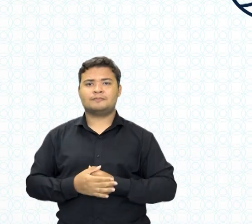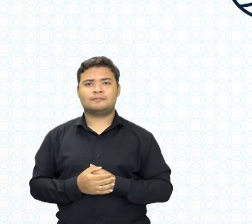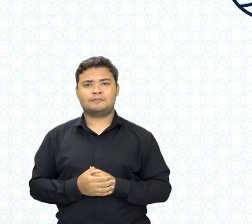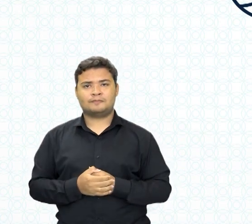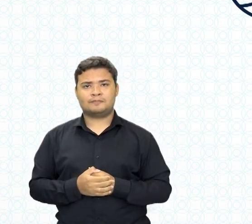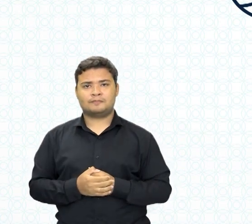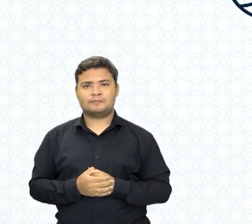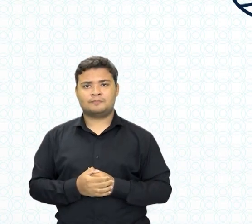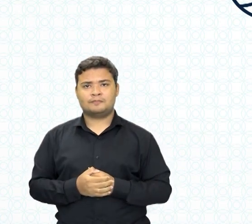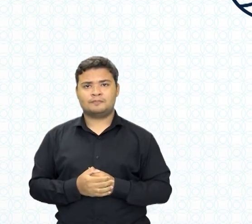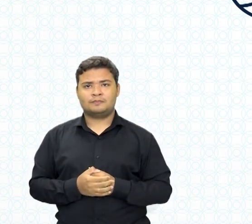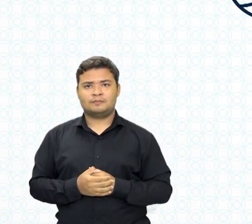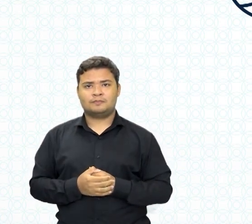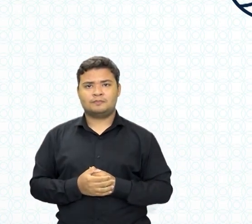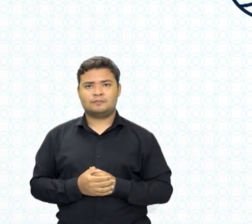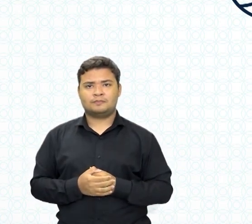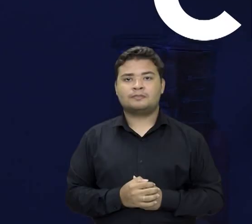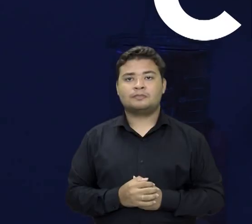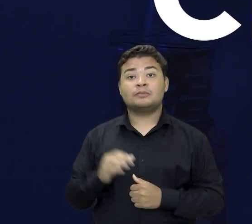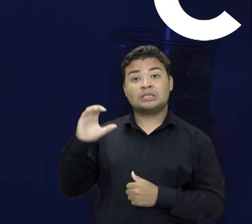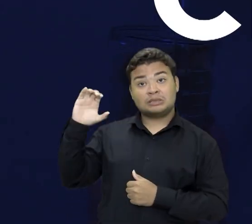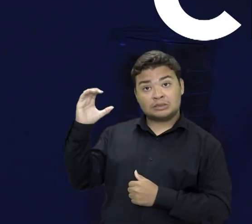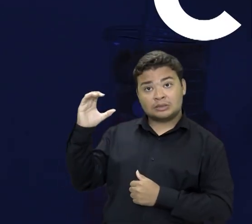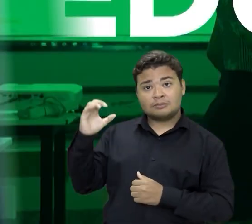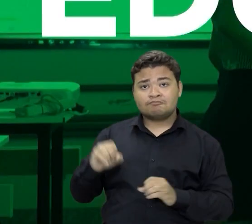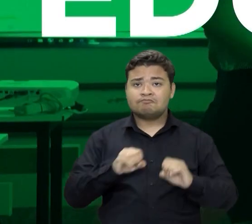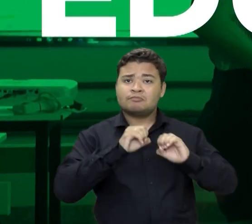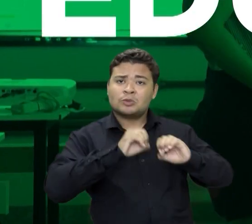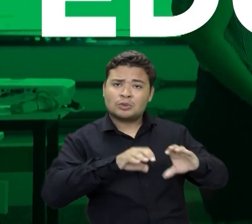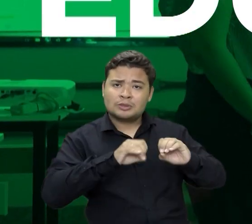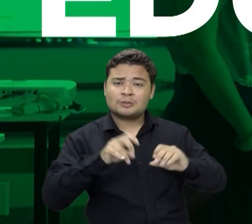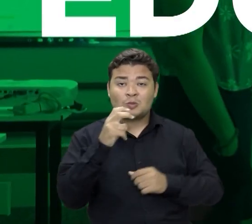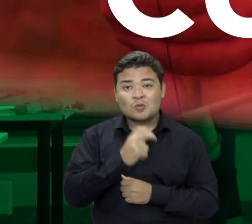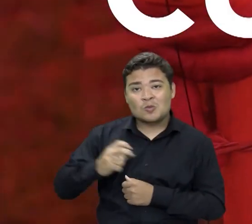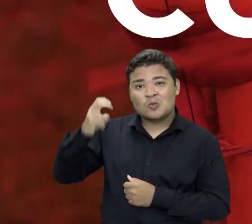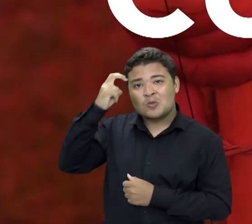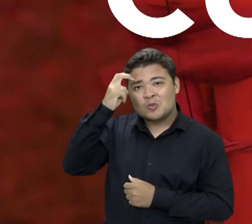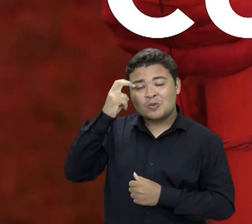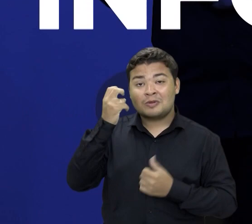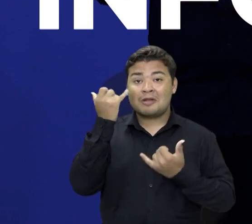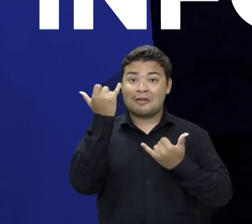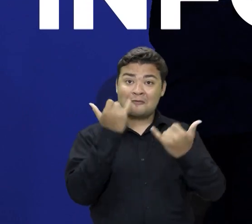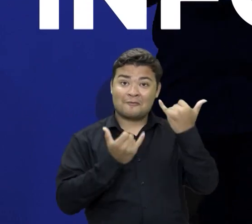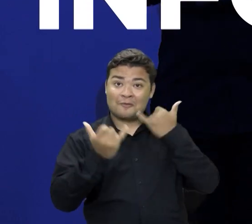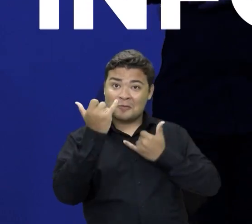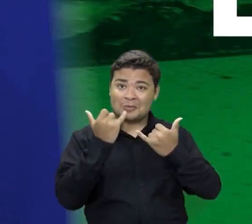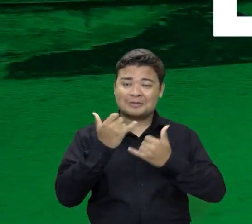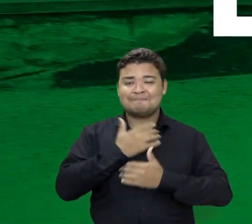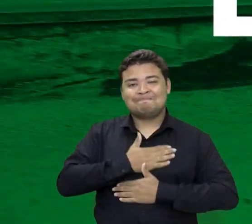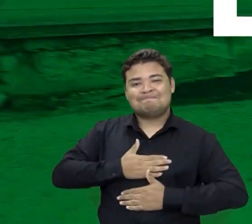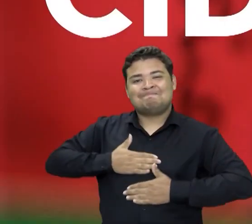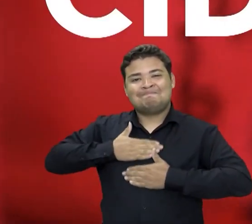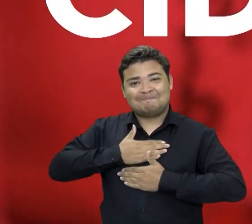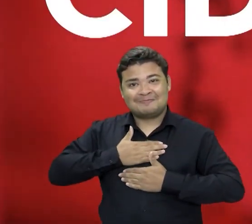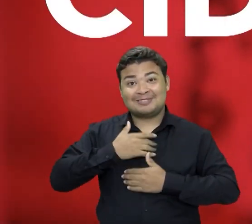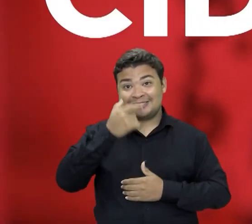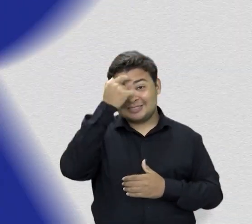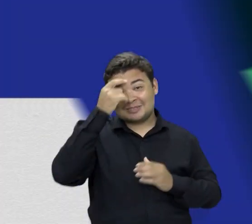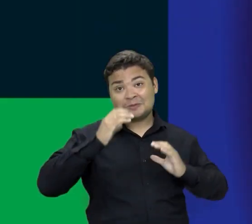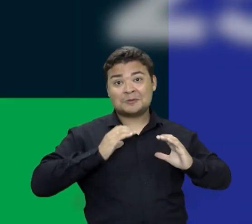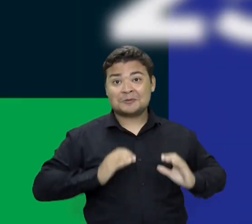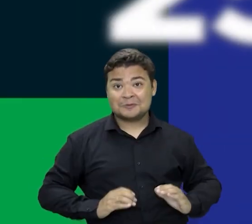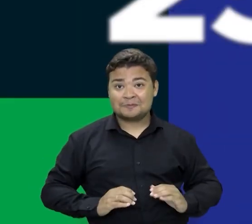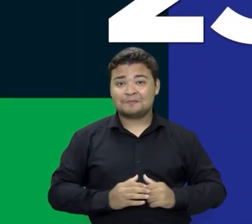humanizada. Assim, ela atua com respeito, carinho e dedicação a quem precisar. Fundac, uma fundação feita